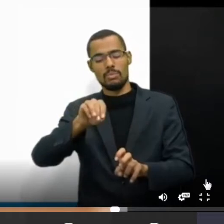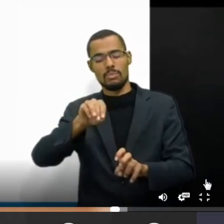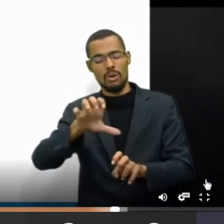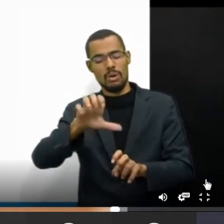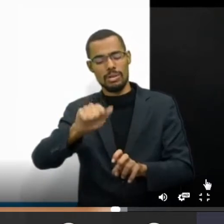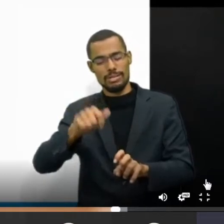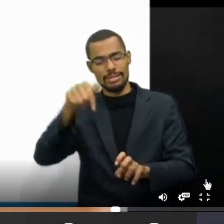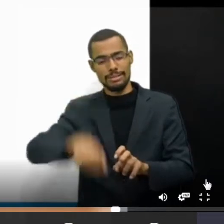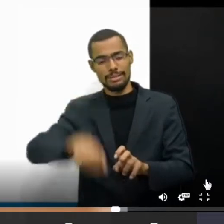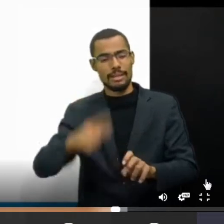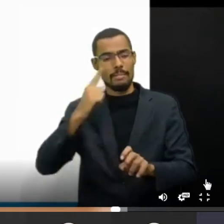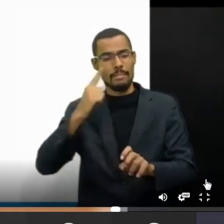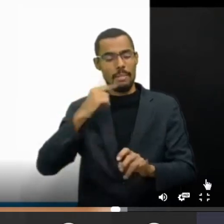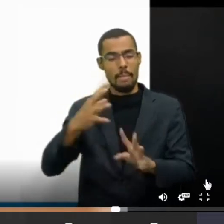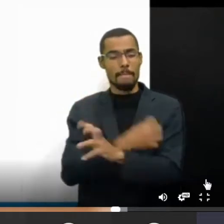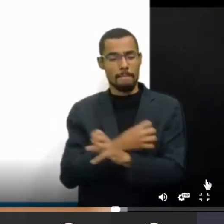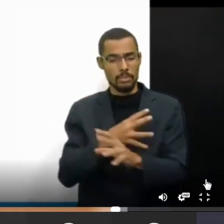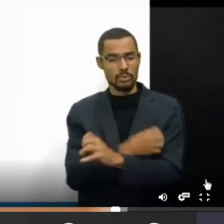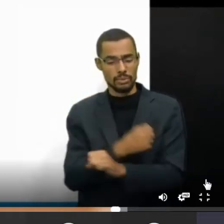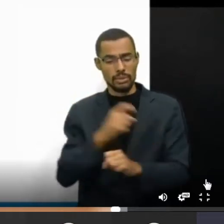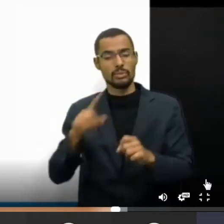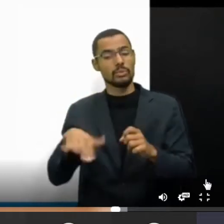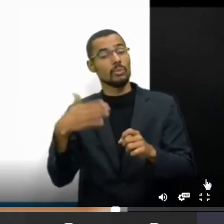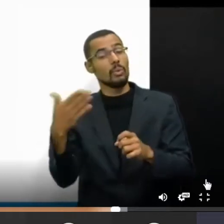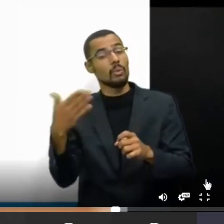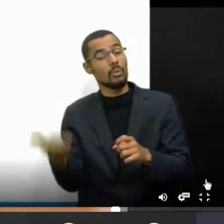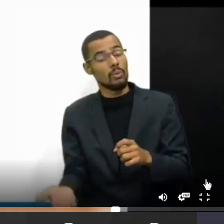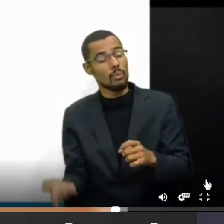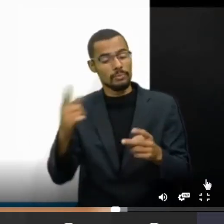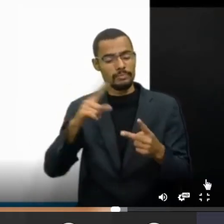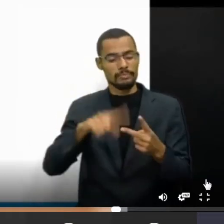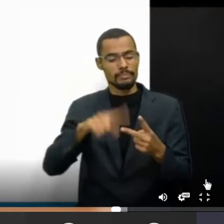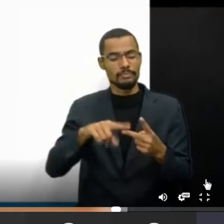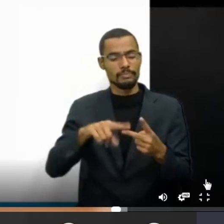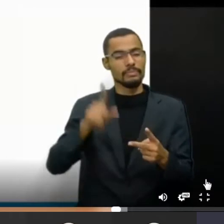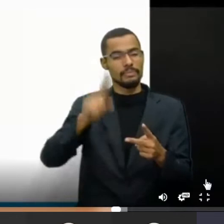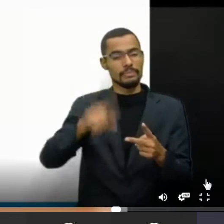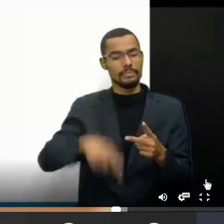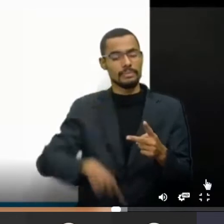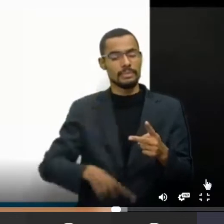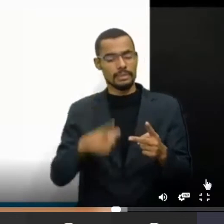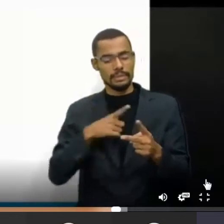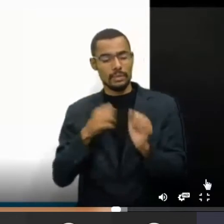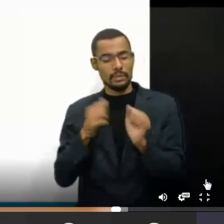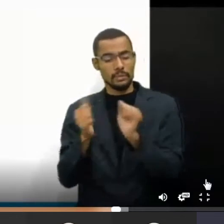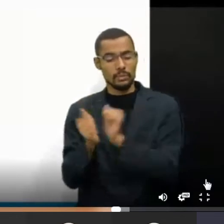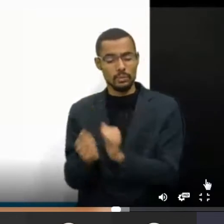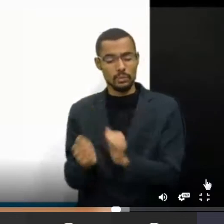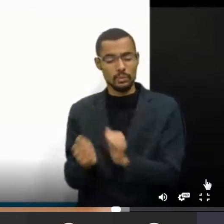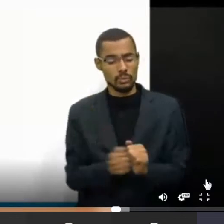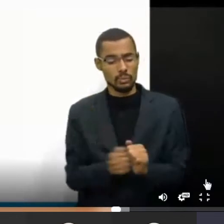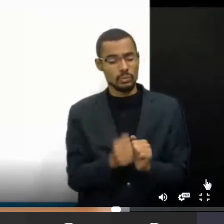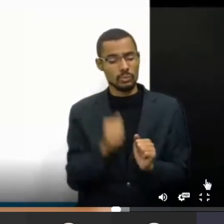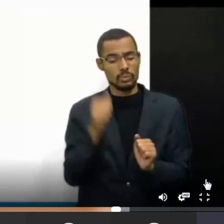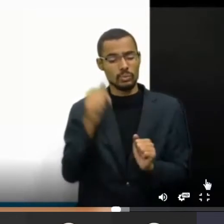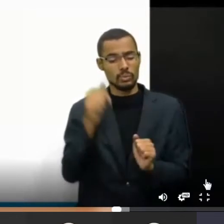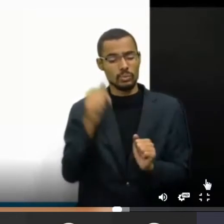uma musculatura oblíqua. Eu tenho no meio uma